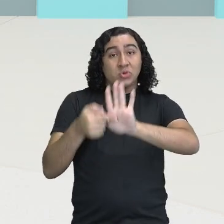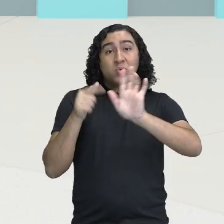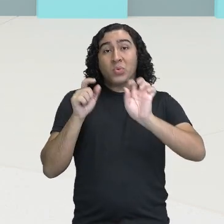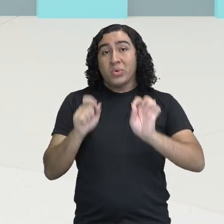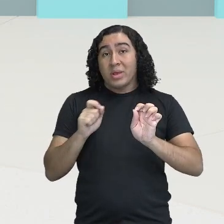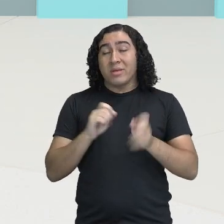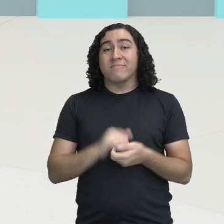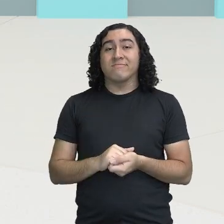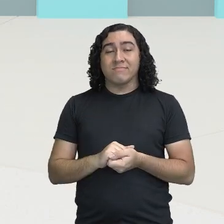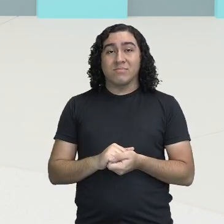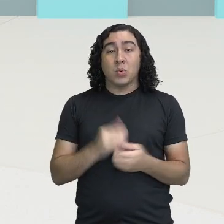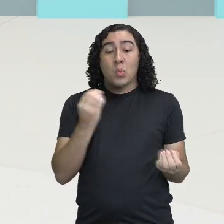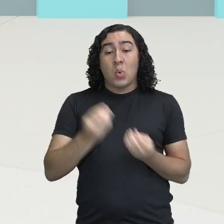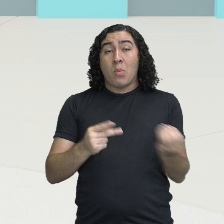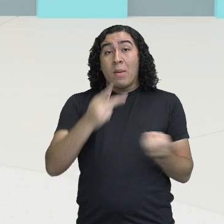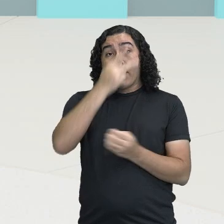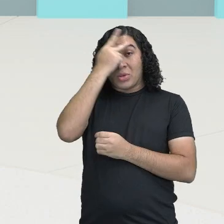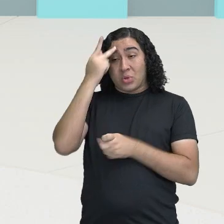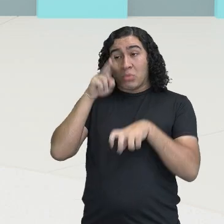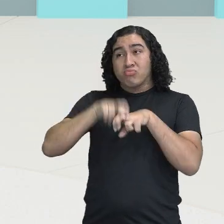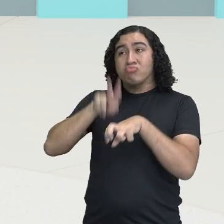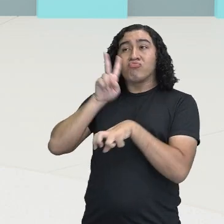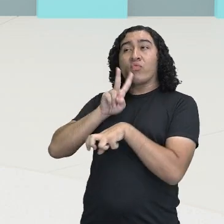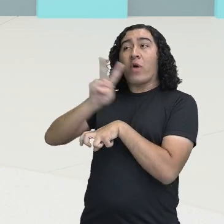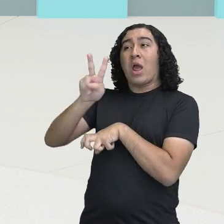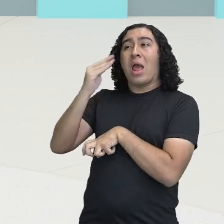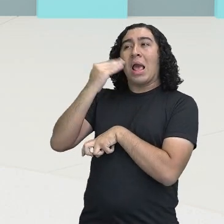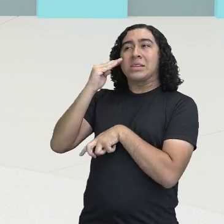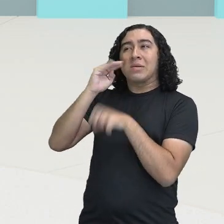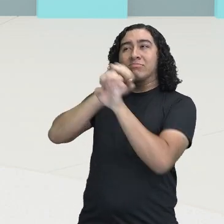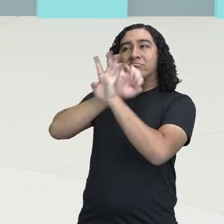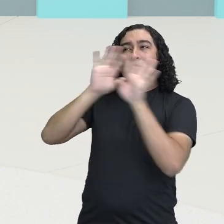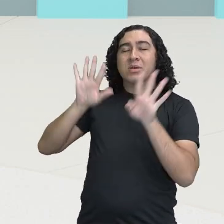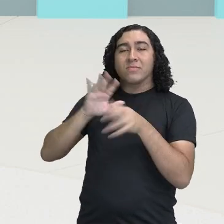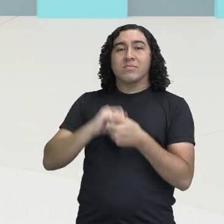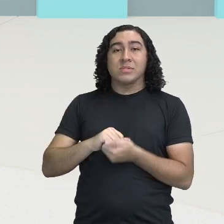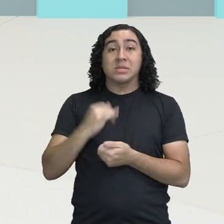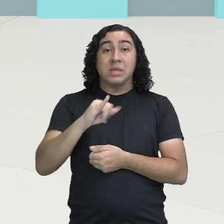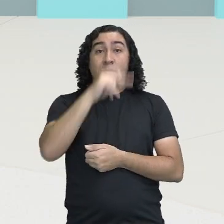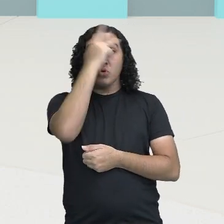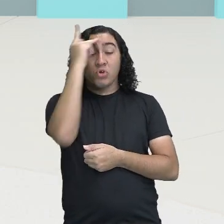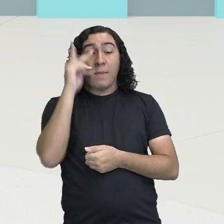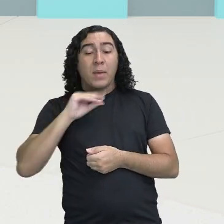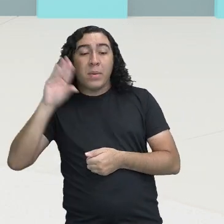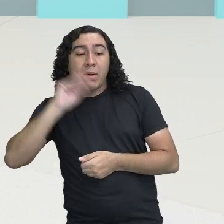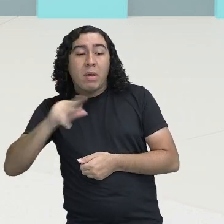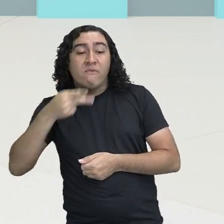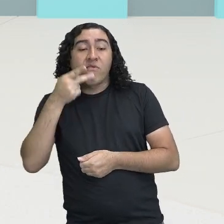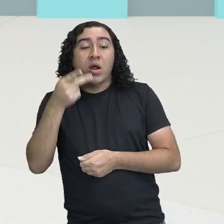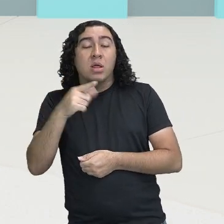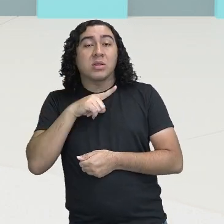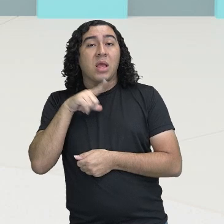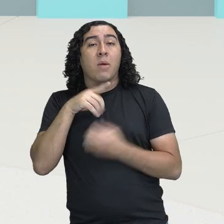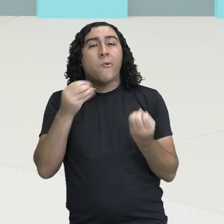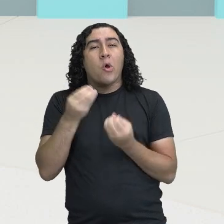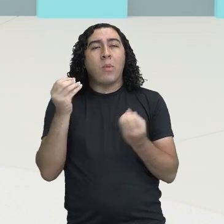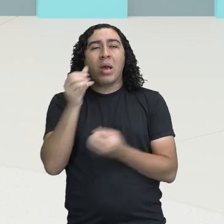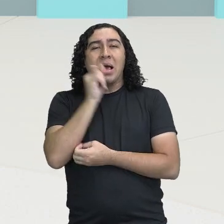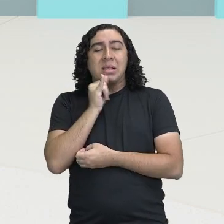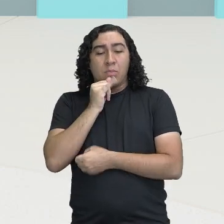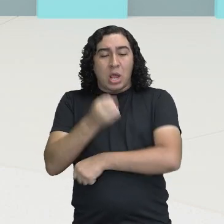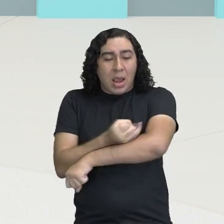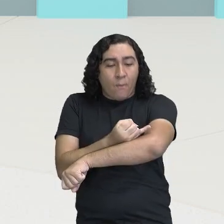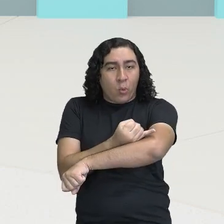a interpretação também. Quando você fala, você coloca uma entonação, aquilo que você